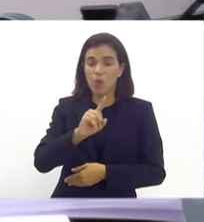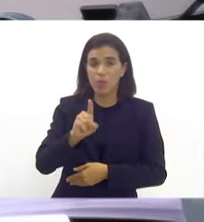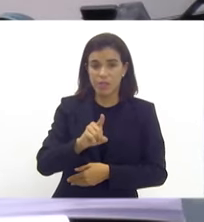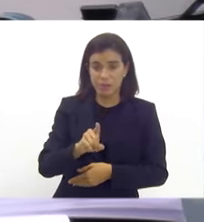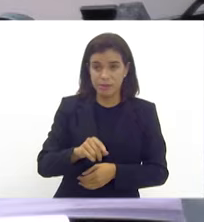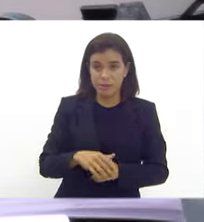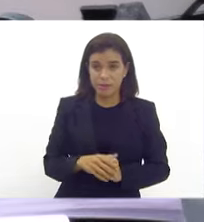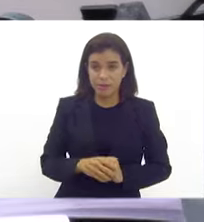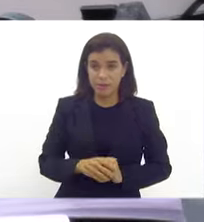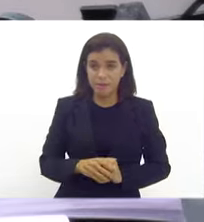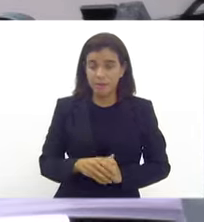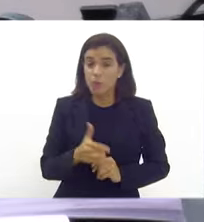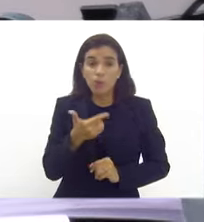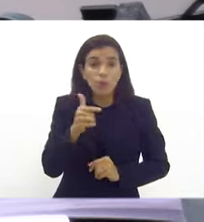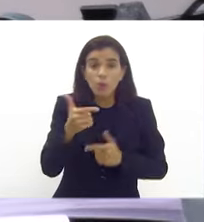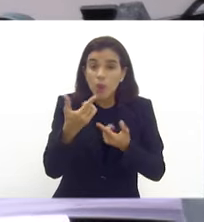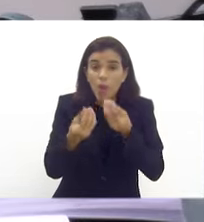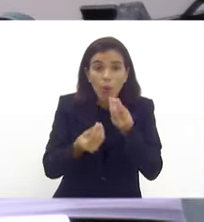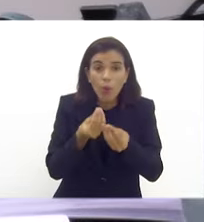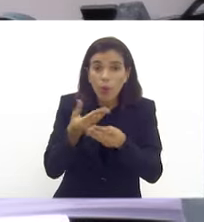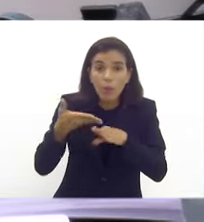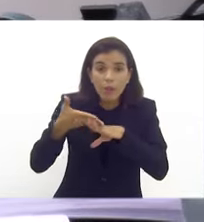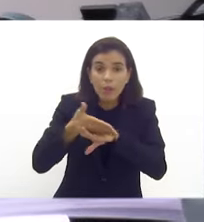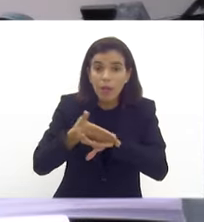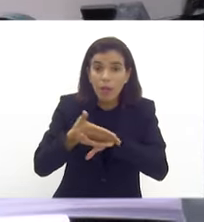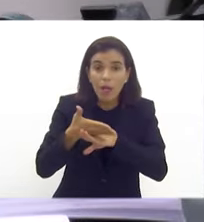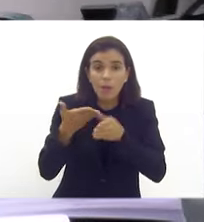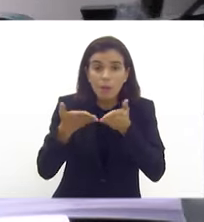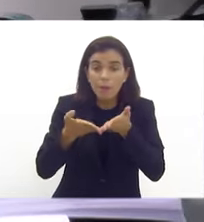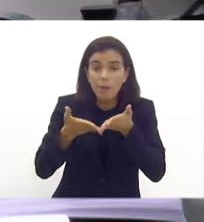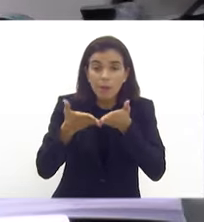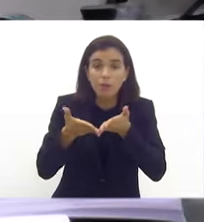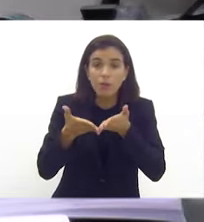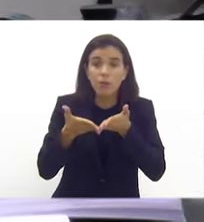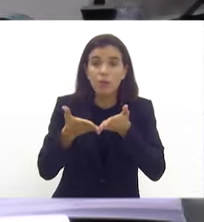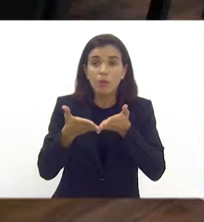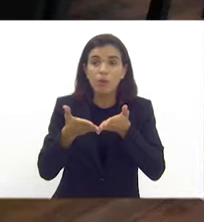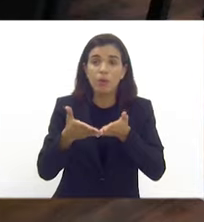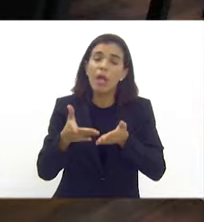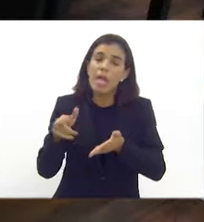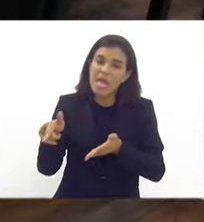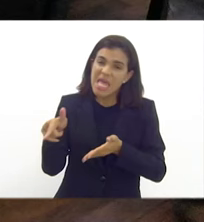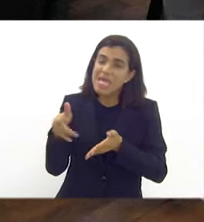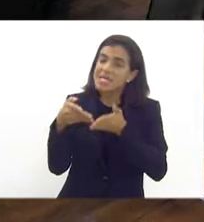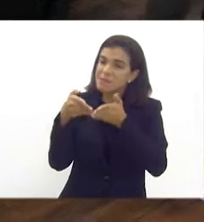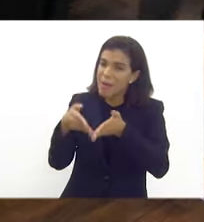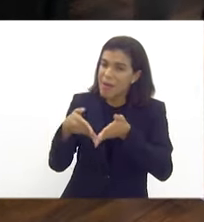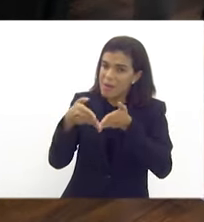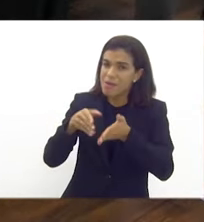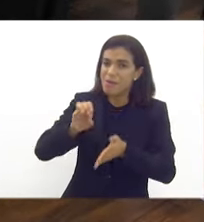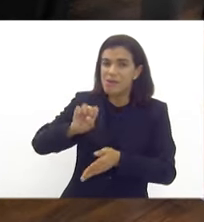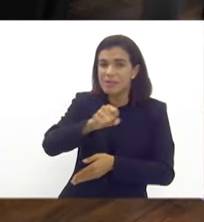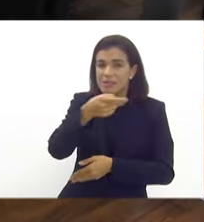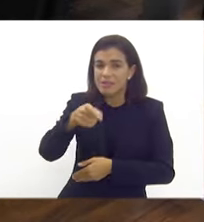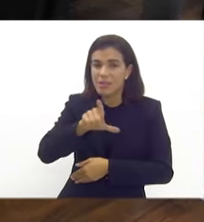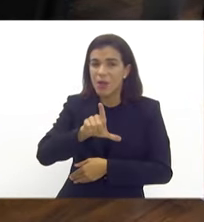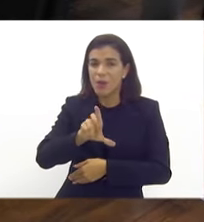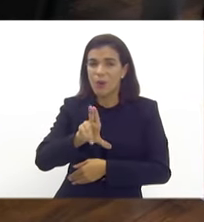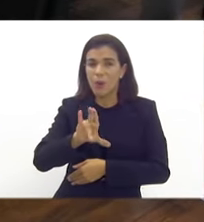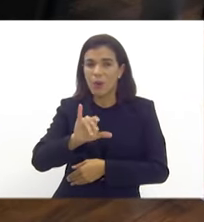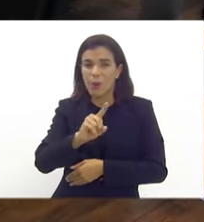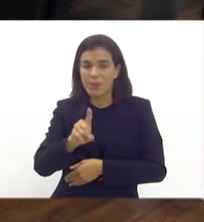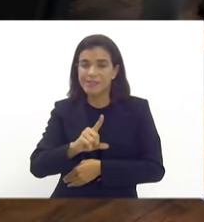lá você não tem como entrar mar mas esse não vai diluir porque tem valor comercial pode ficar